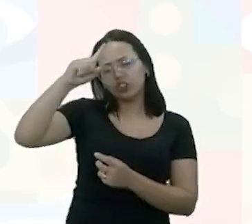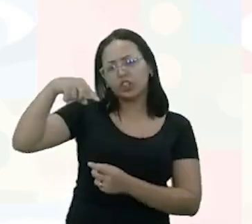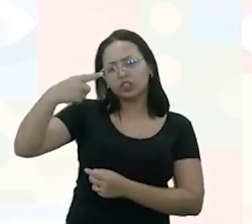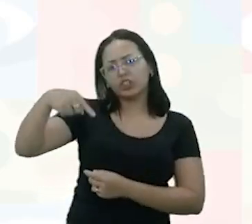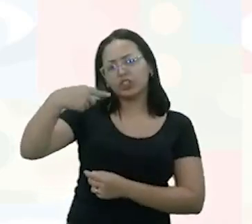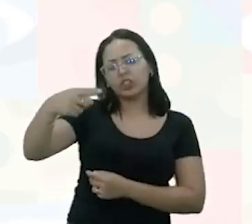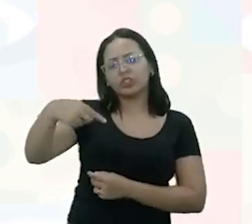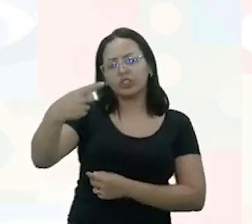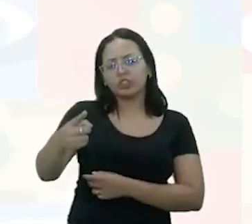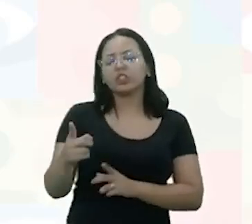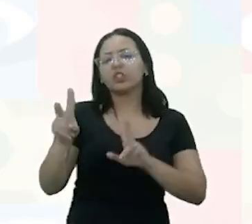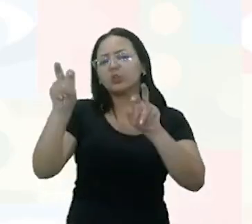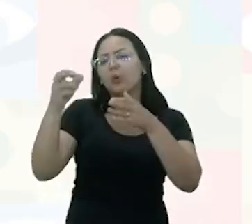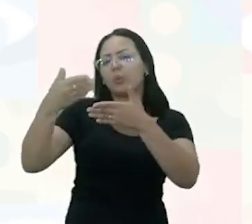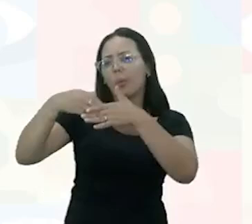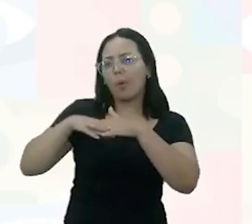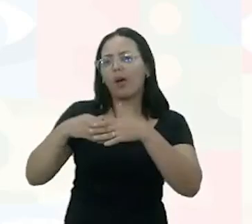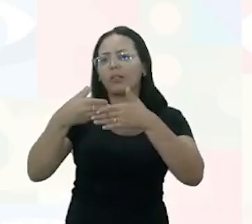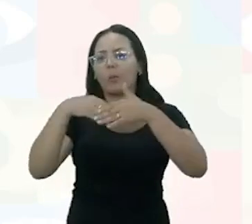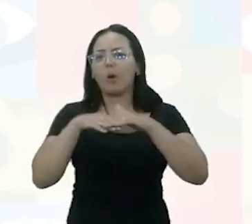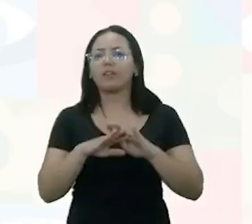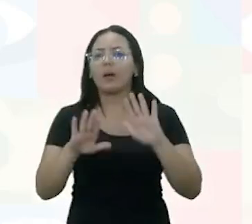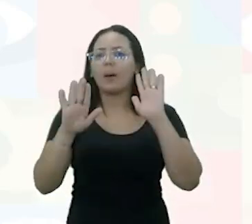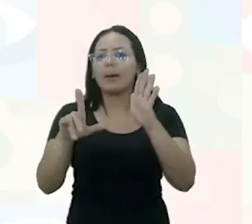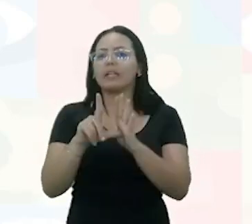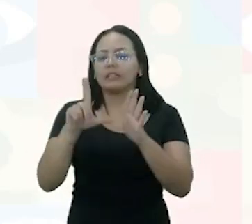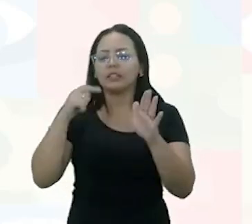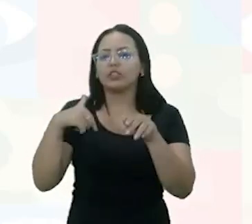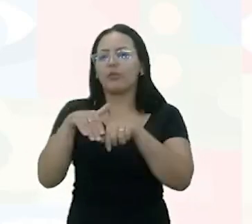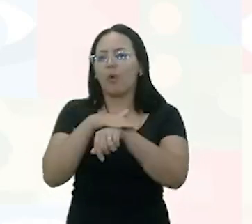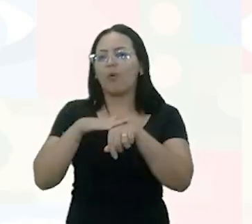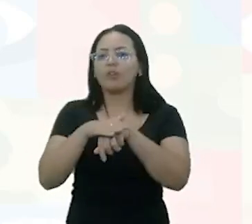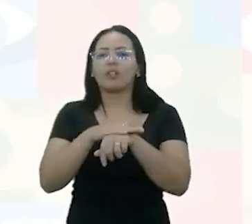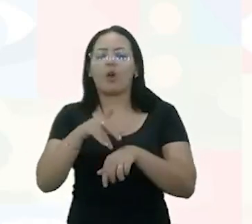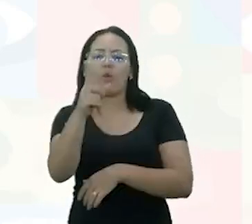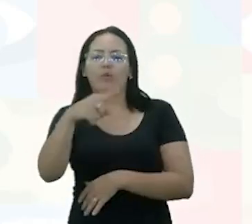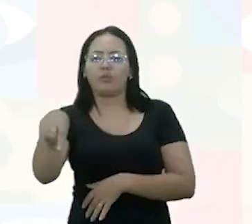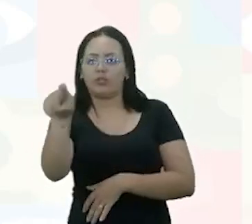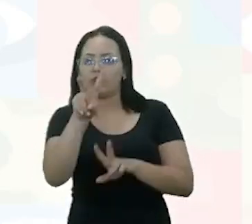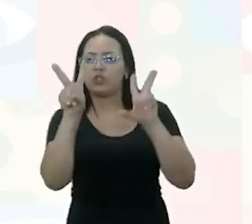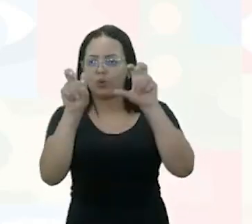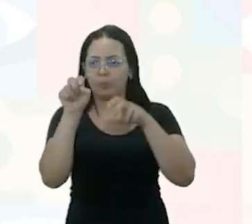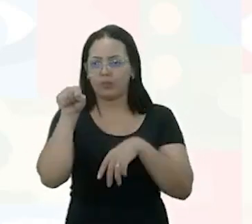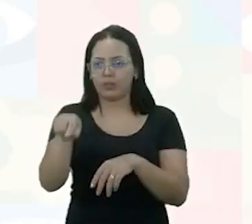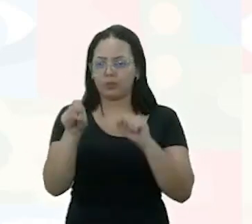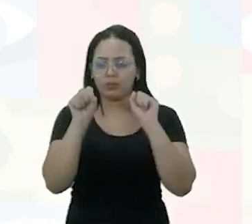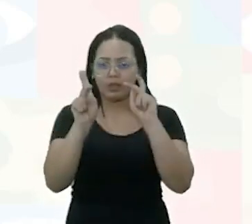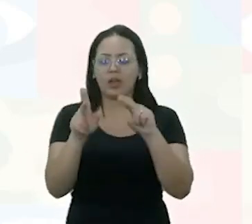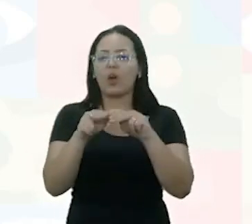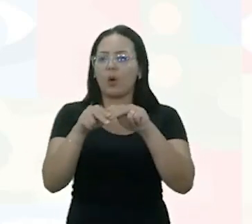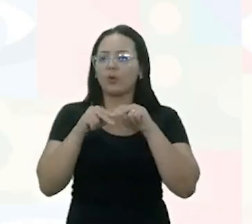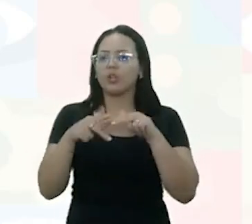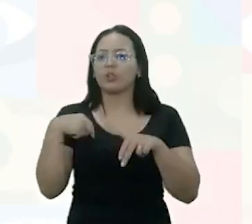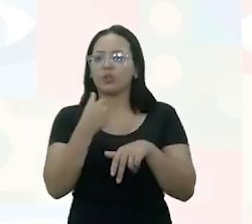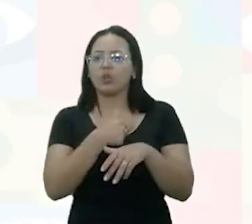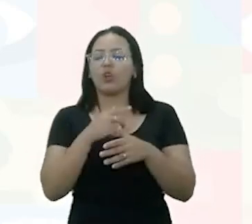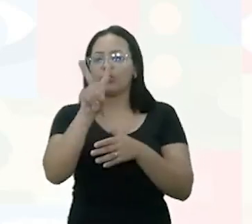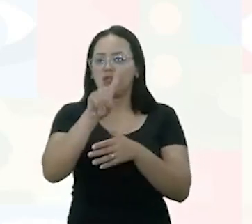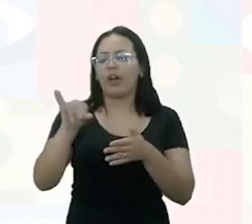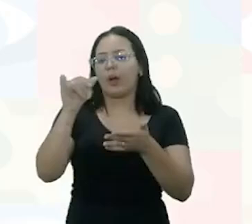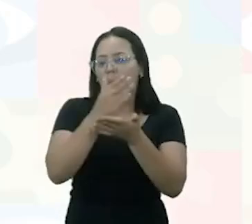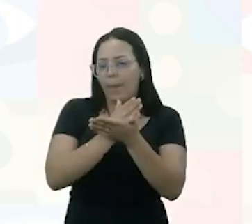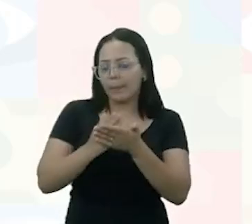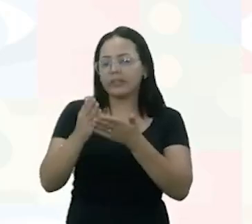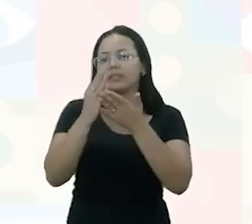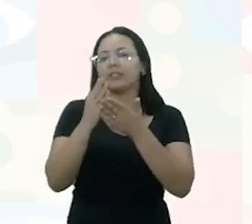dos armazenamentos. Mas antes eu vou conversar um pouquinho com vocês sobre isso. Então a gente vai iniciar, com